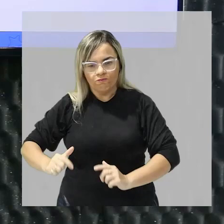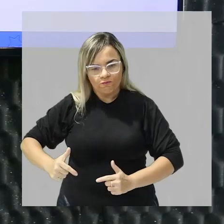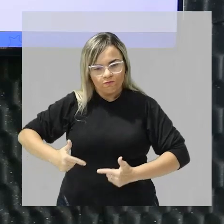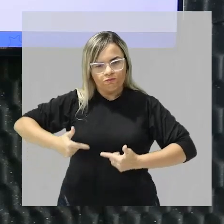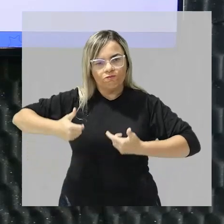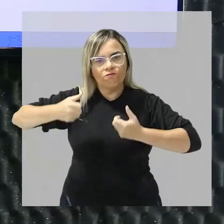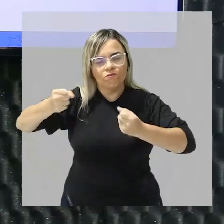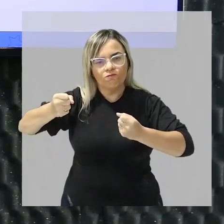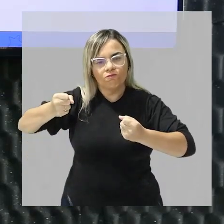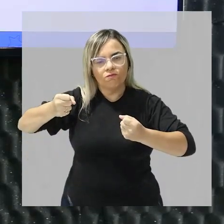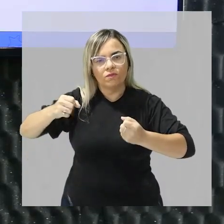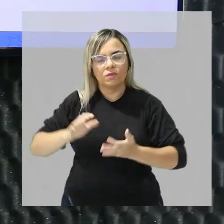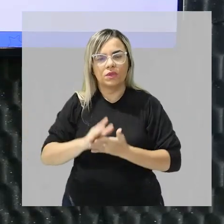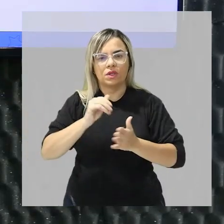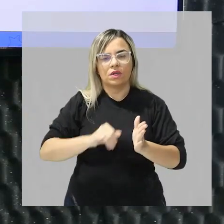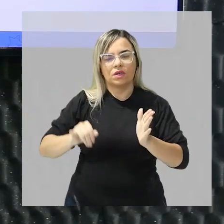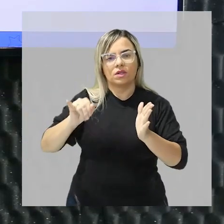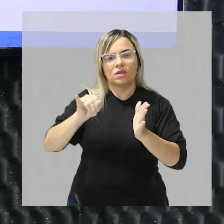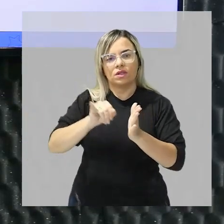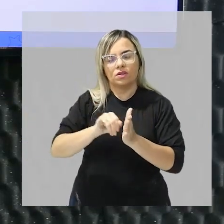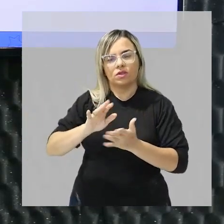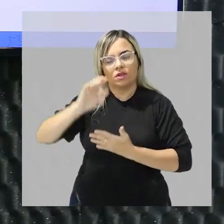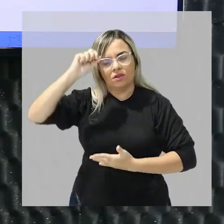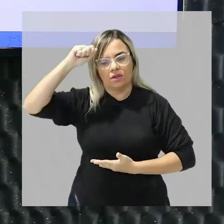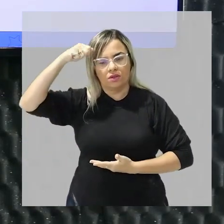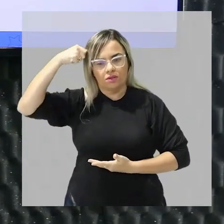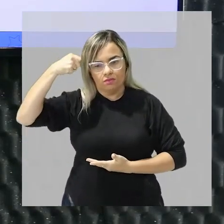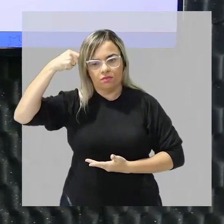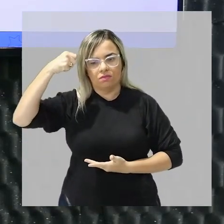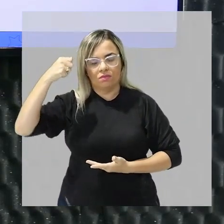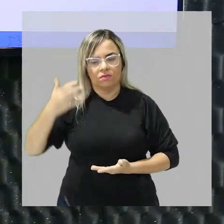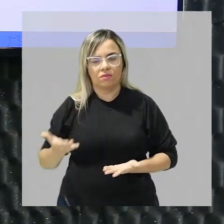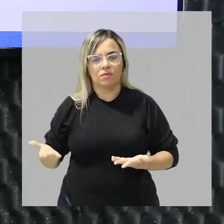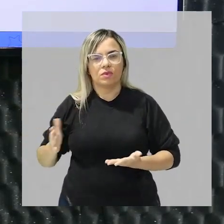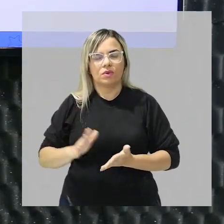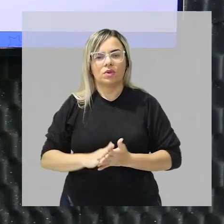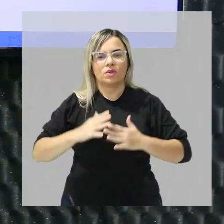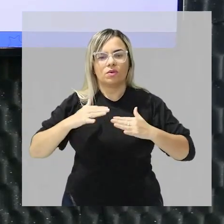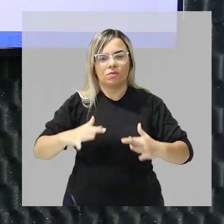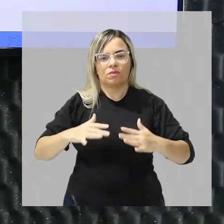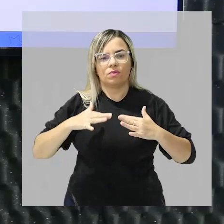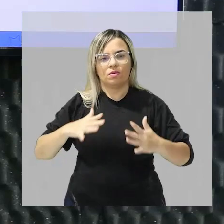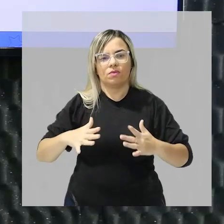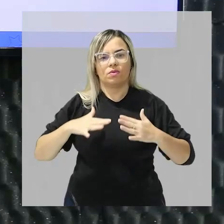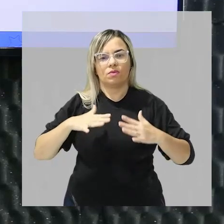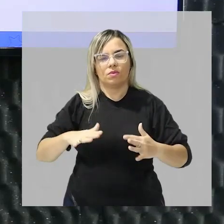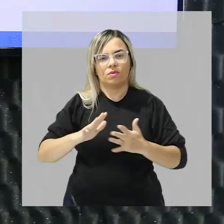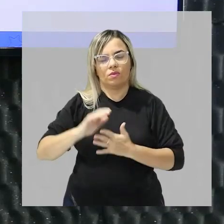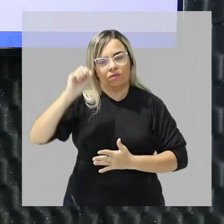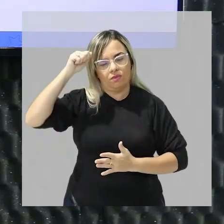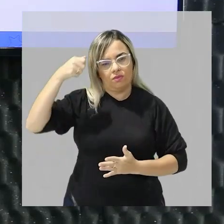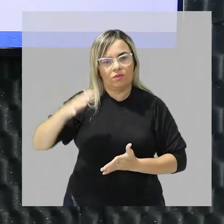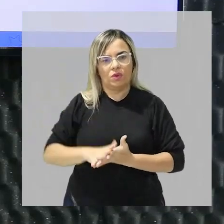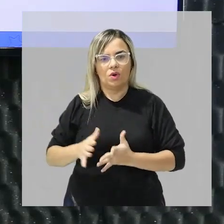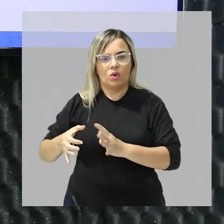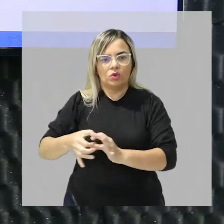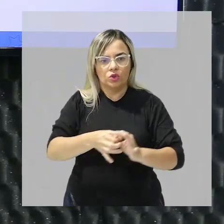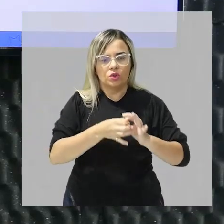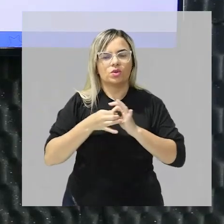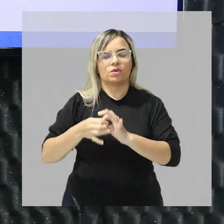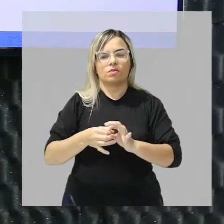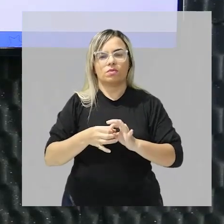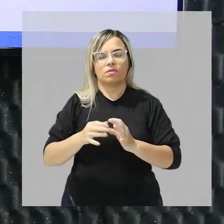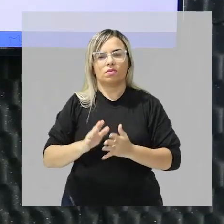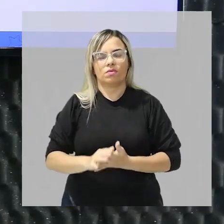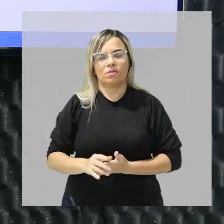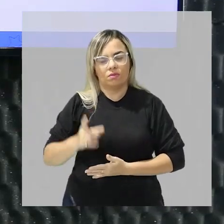movimento pela identidade. Pela identidade do movimento negro, olha o nome, unificado. Então era a